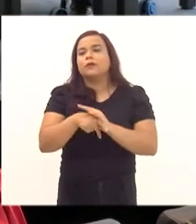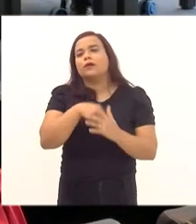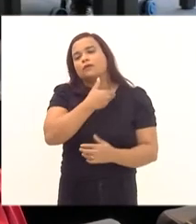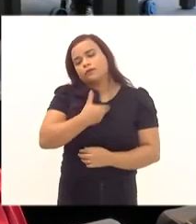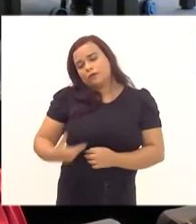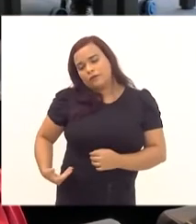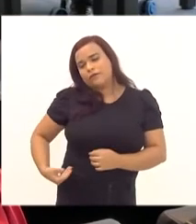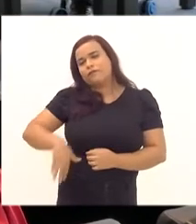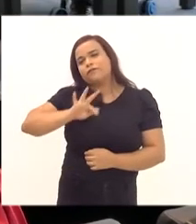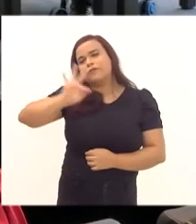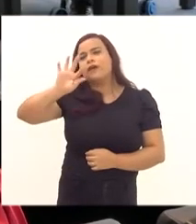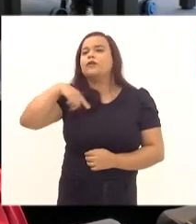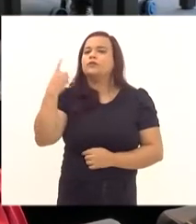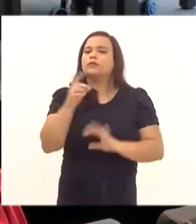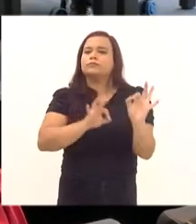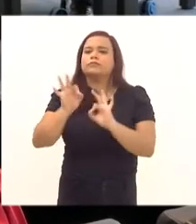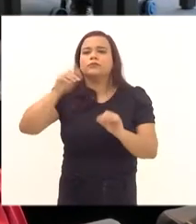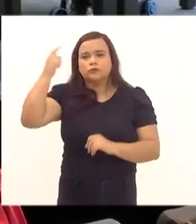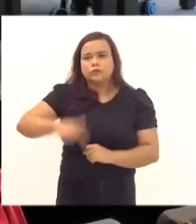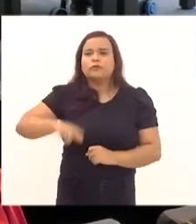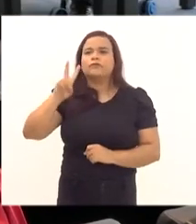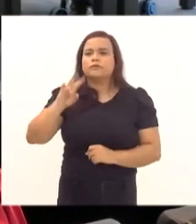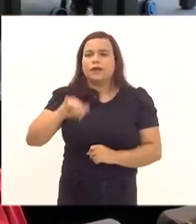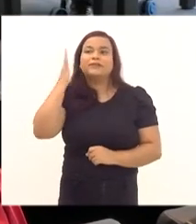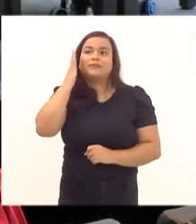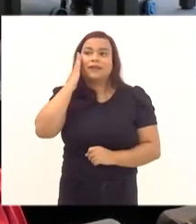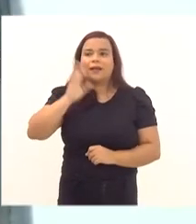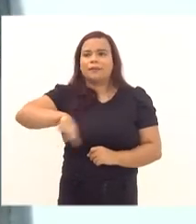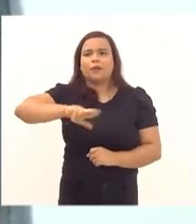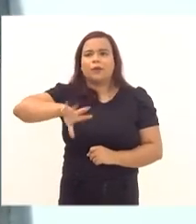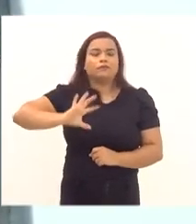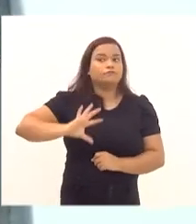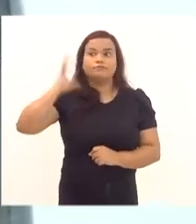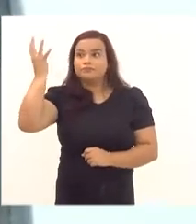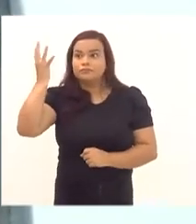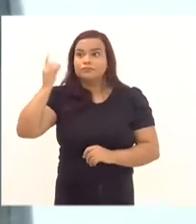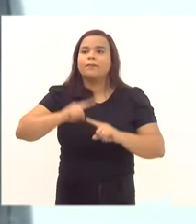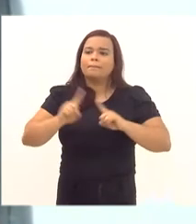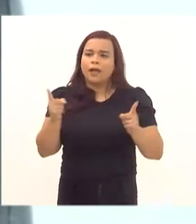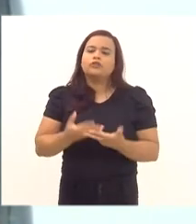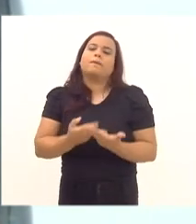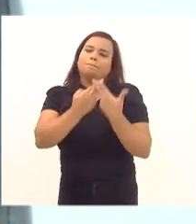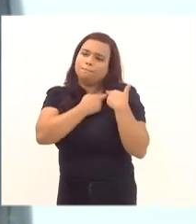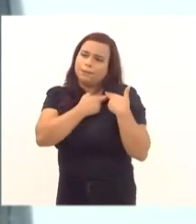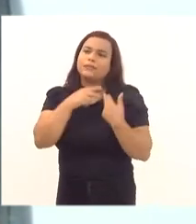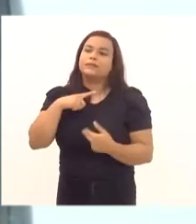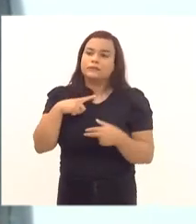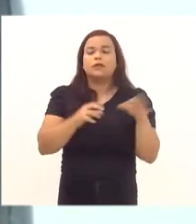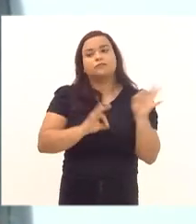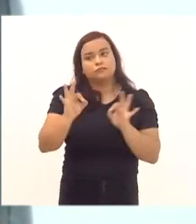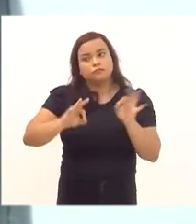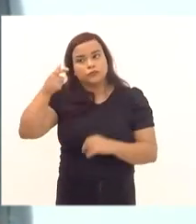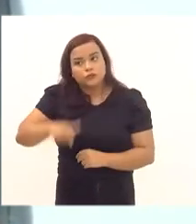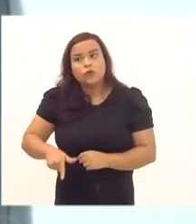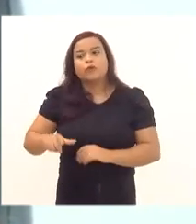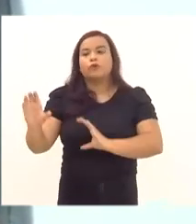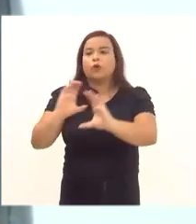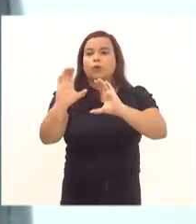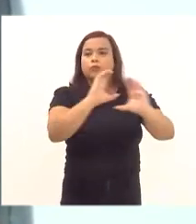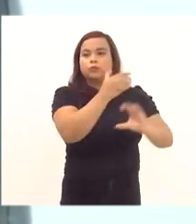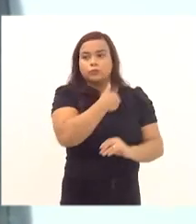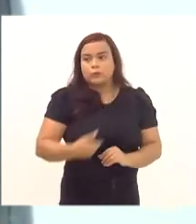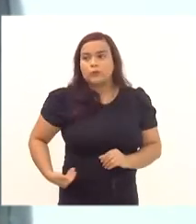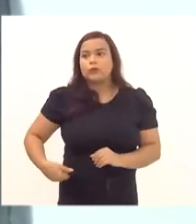vamos replanejar sabe que não é do dia para noite mas nós temos essa missão de replanejar a comunicação